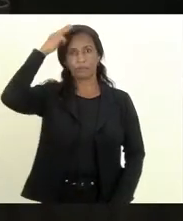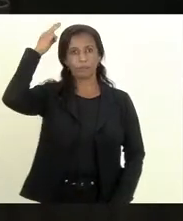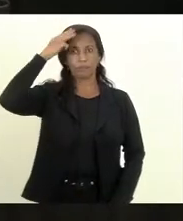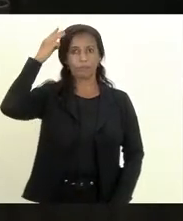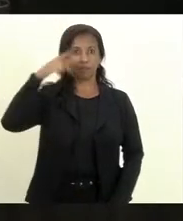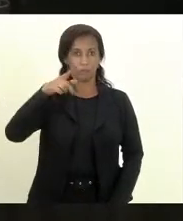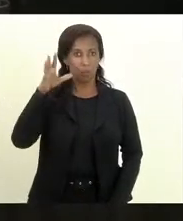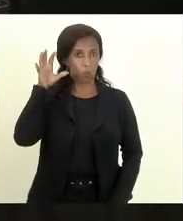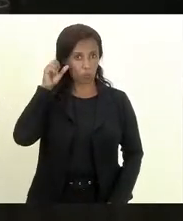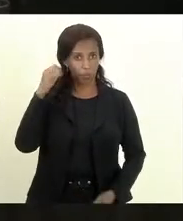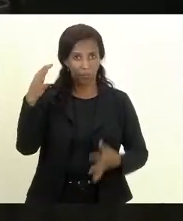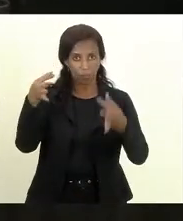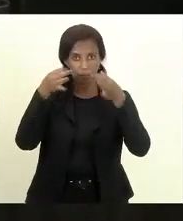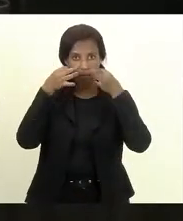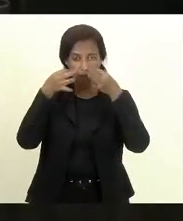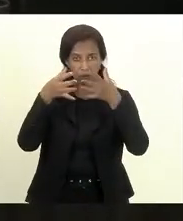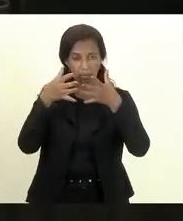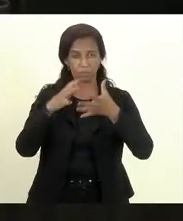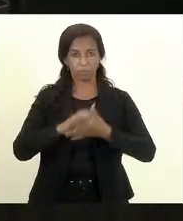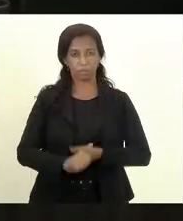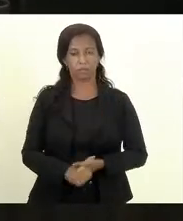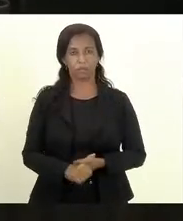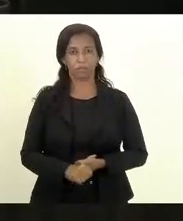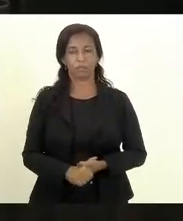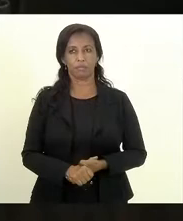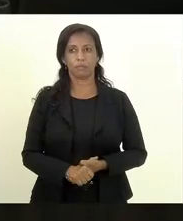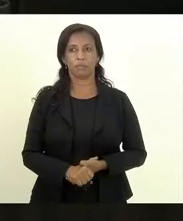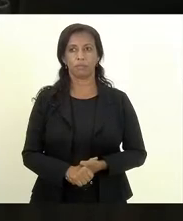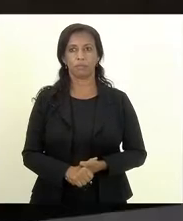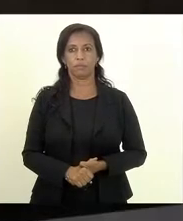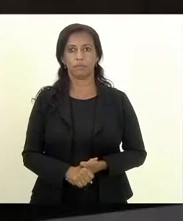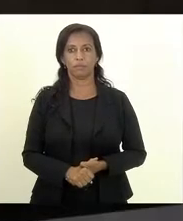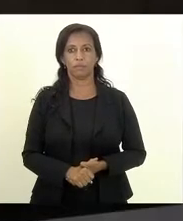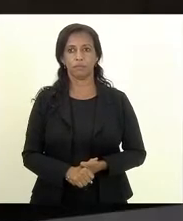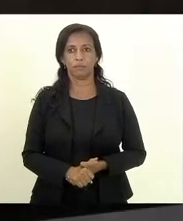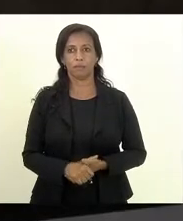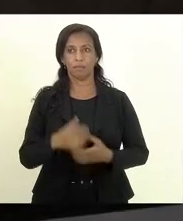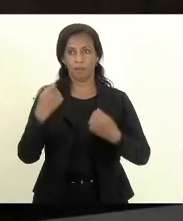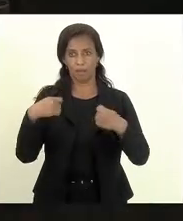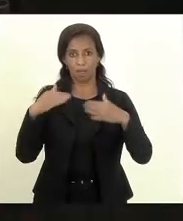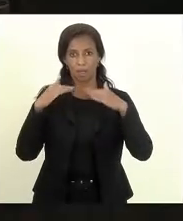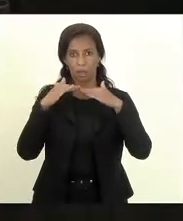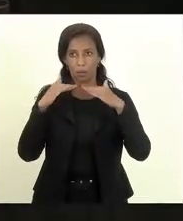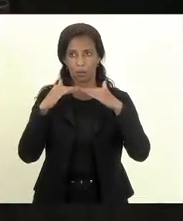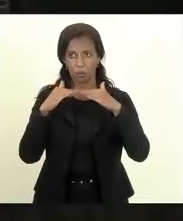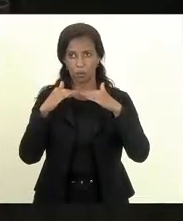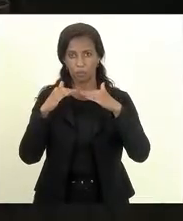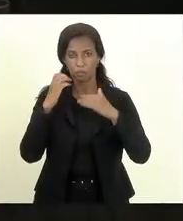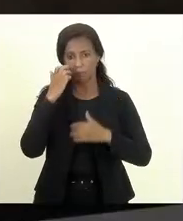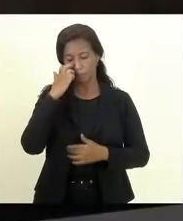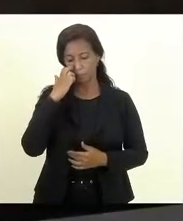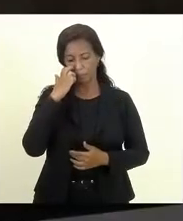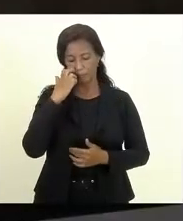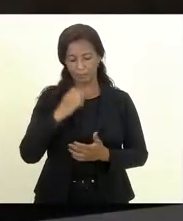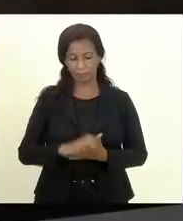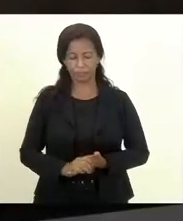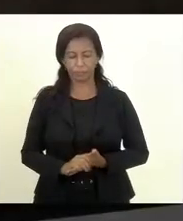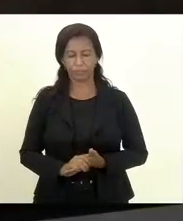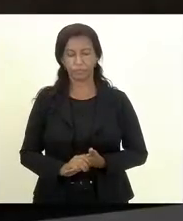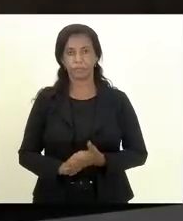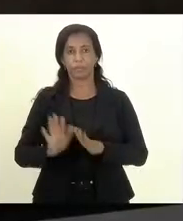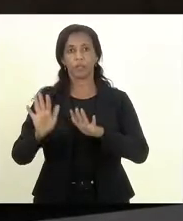ouviu com atenção o encaminhamento do deputado Luiz Paulo. Senhor presidente, tem acordo no encaminhamento? Não, eu queria explicar, assim,